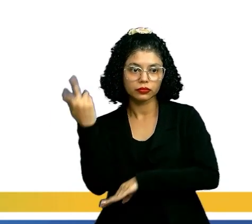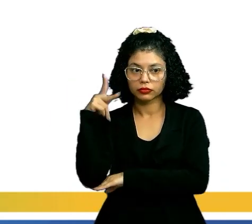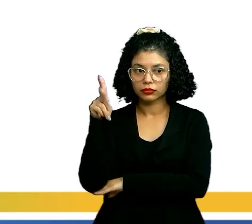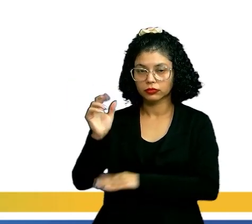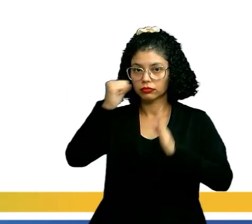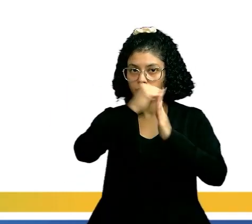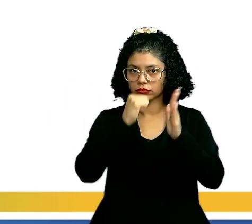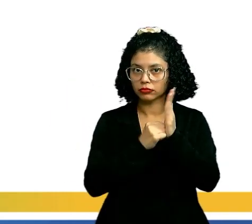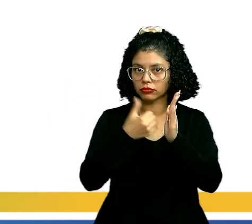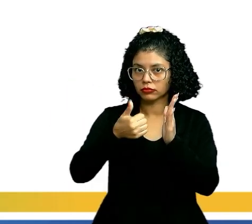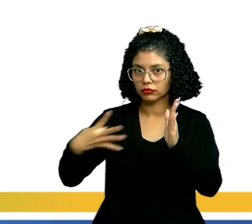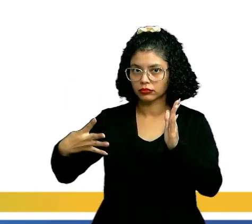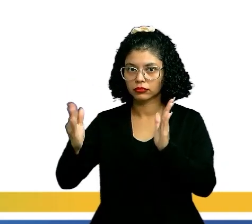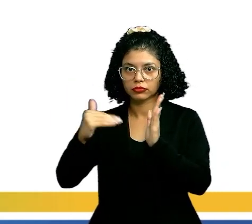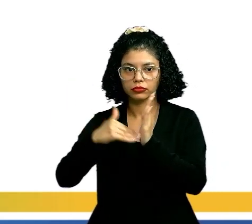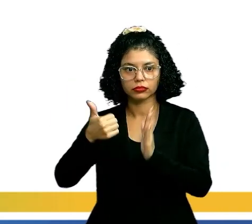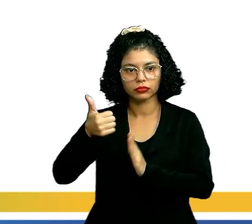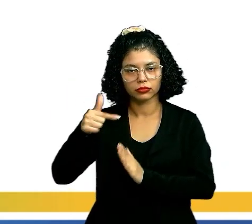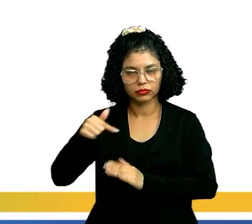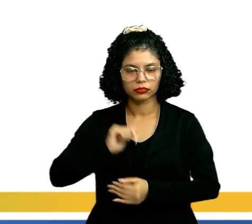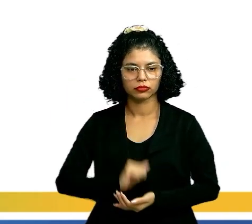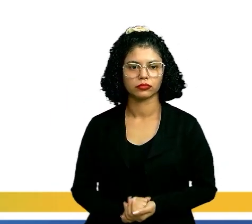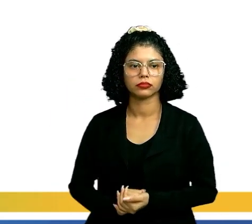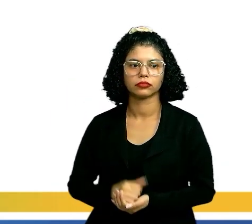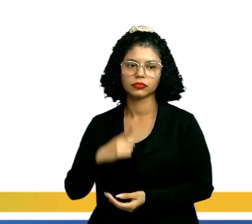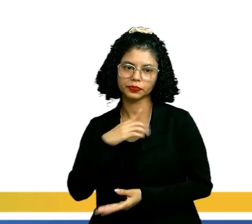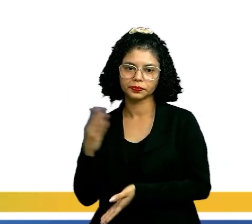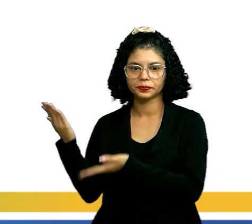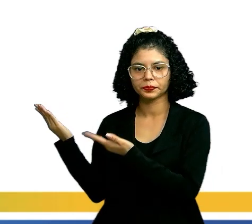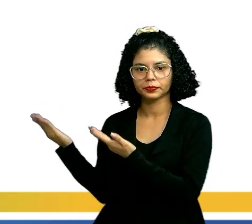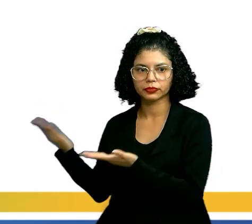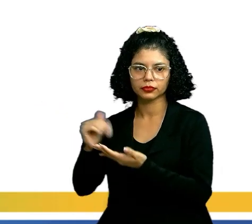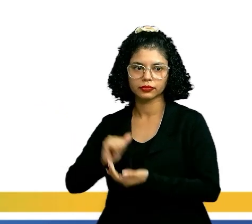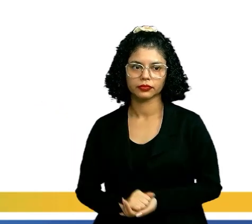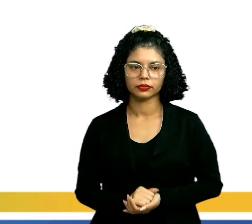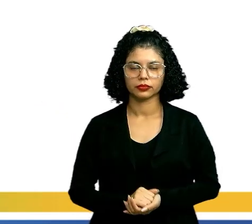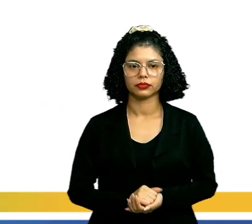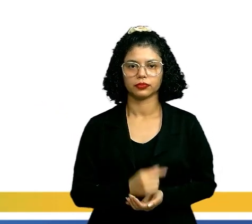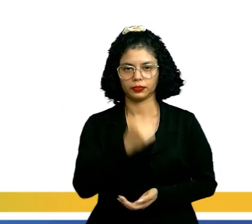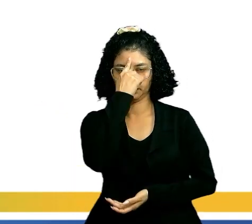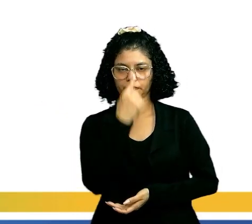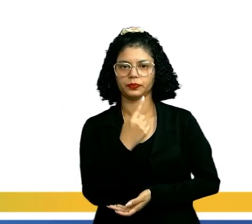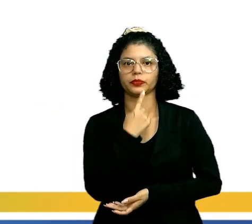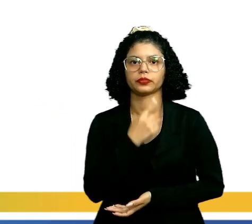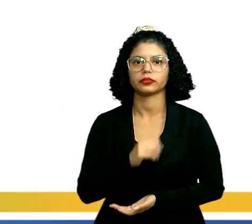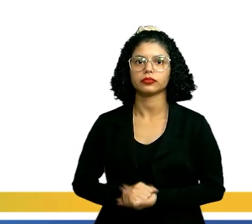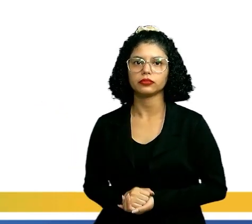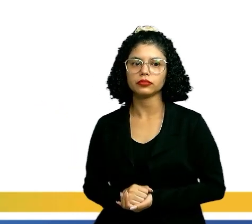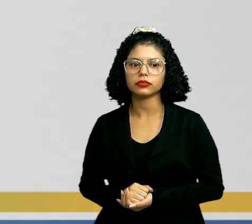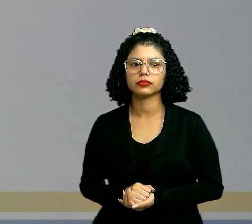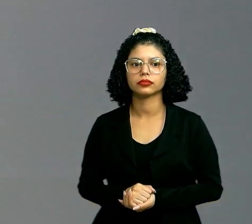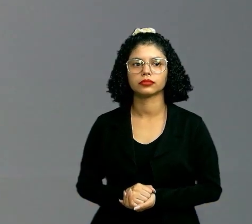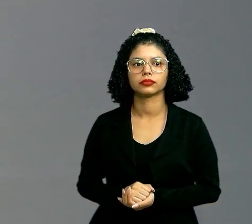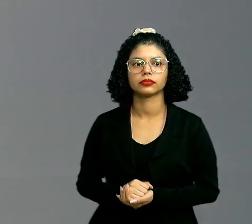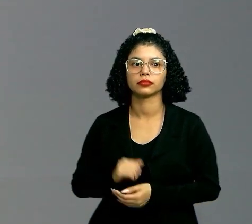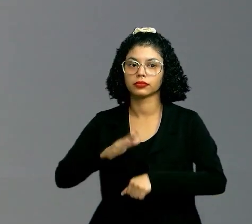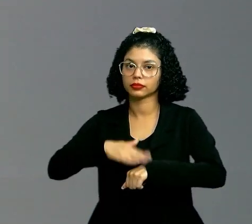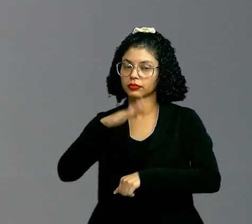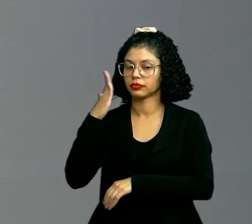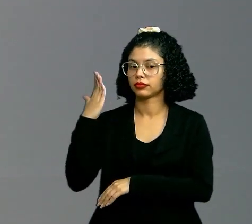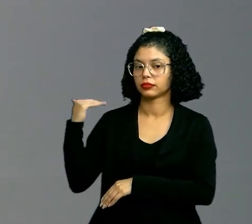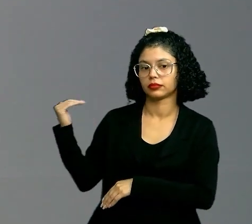período do século XIV ao século XVII. Temos aí na tela, né, uma das obras